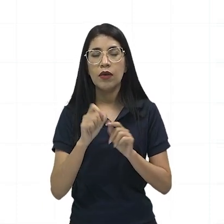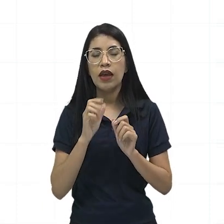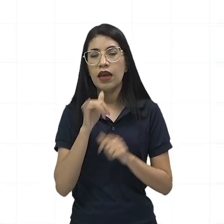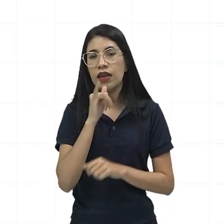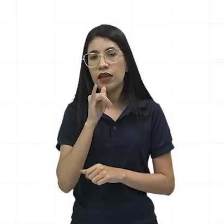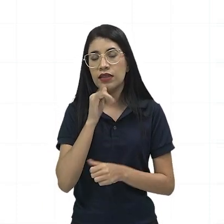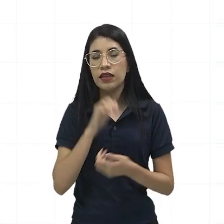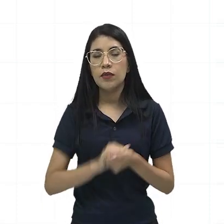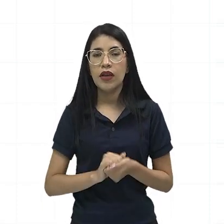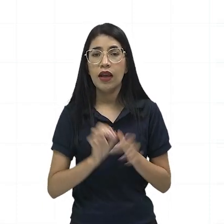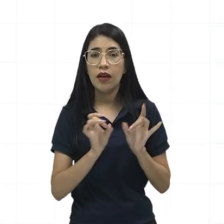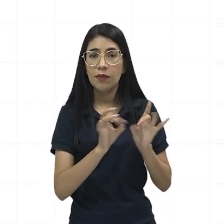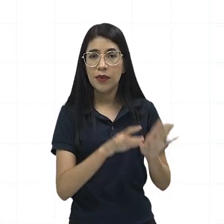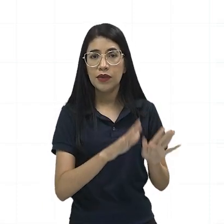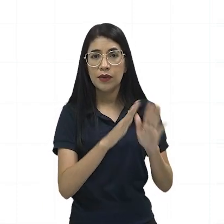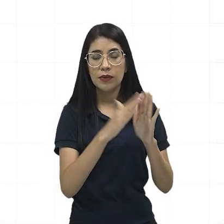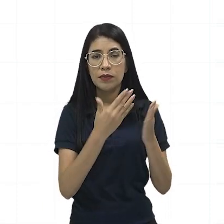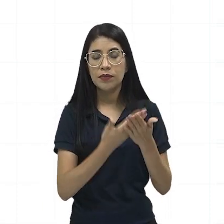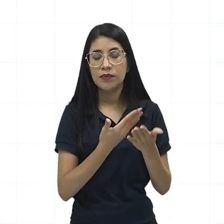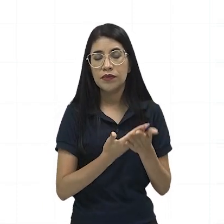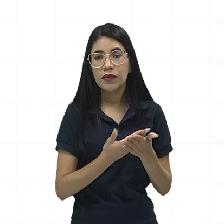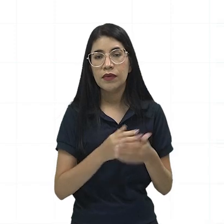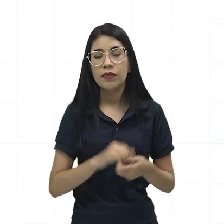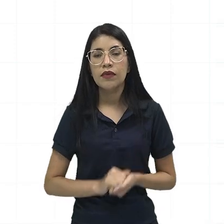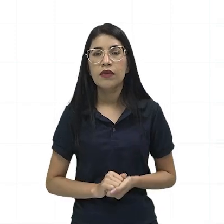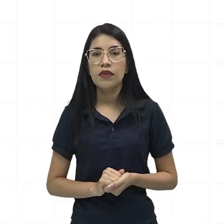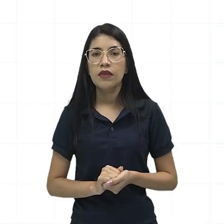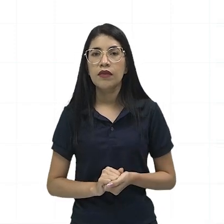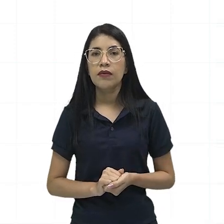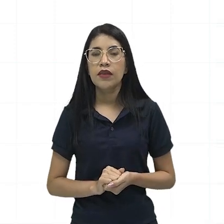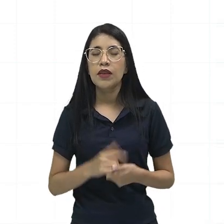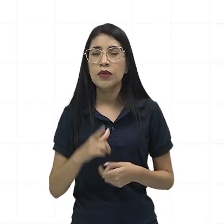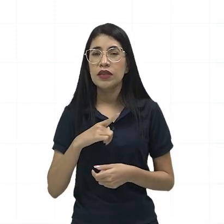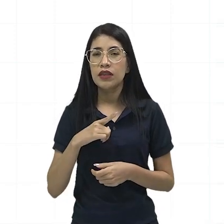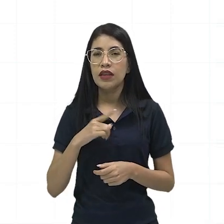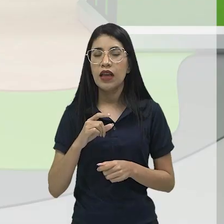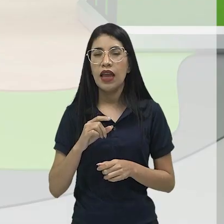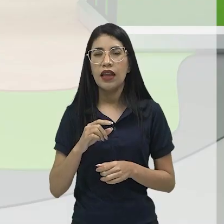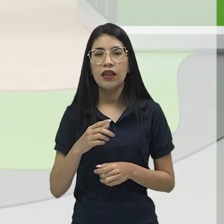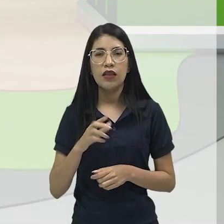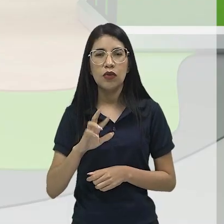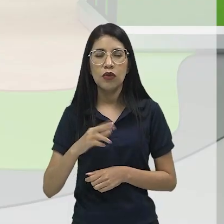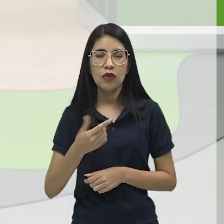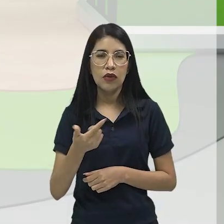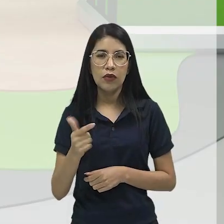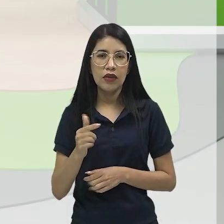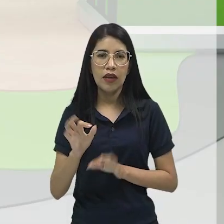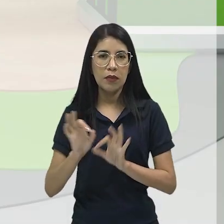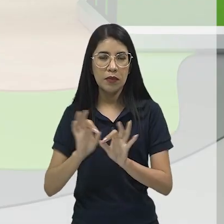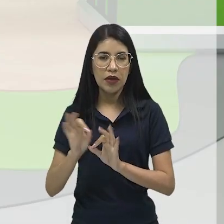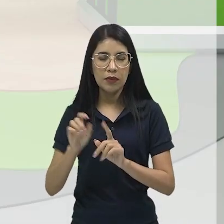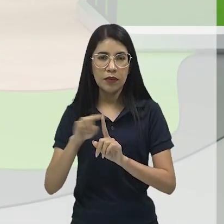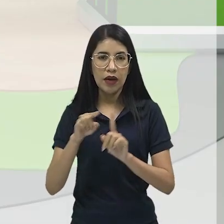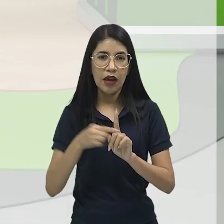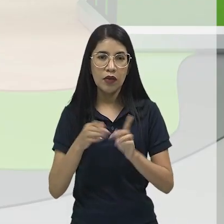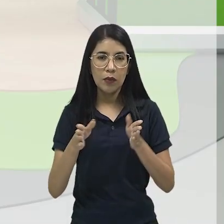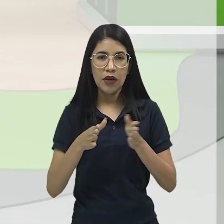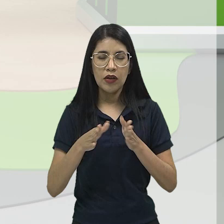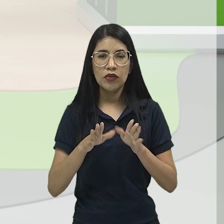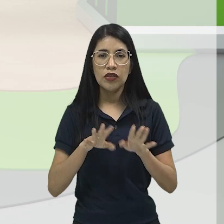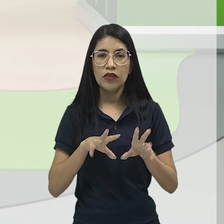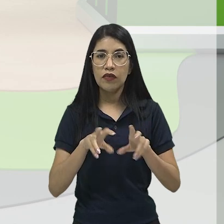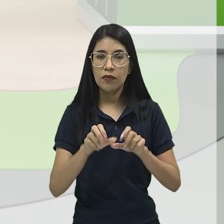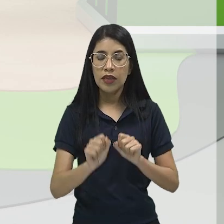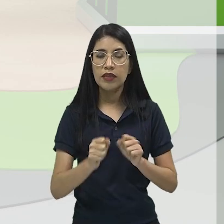evasão escolar. Então, quando você está diante de uma gravidez não planejada, em período acadêmico, de